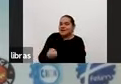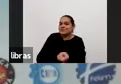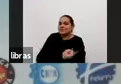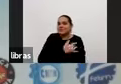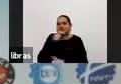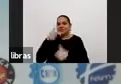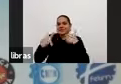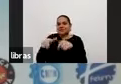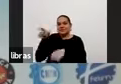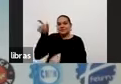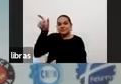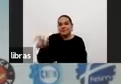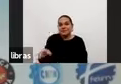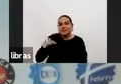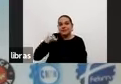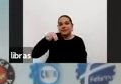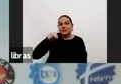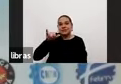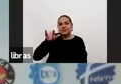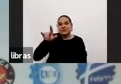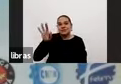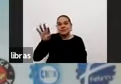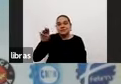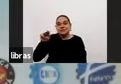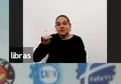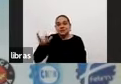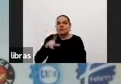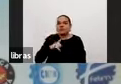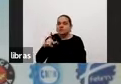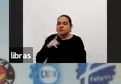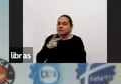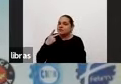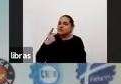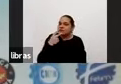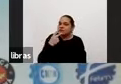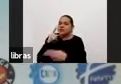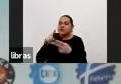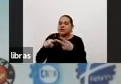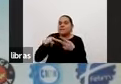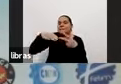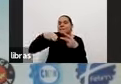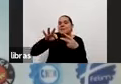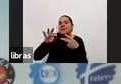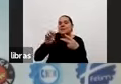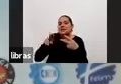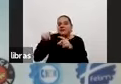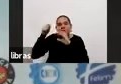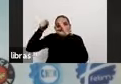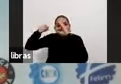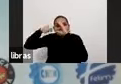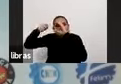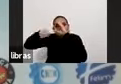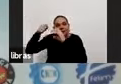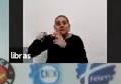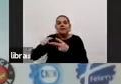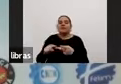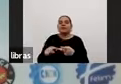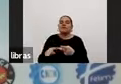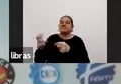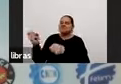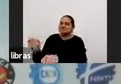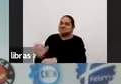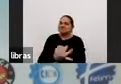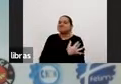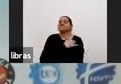Newton também esteve lá cobrando a doação, assim como o Matheus, fazendo as imagens que ficaram maravilhosas e